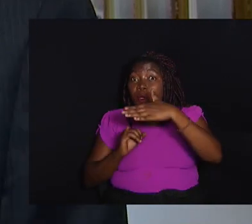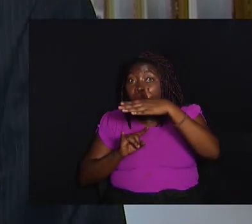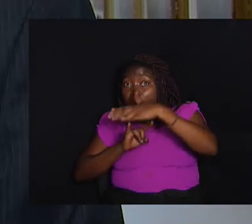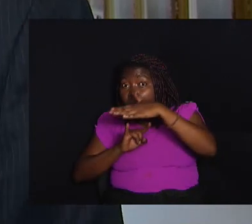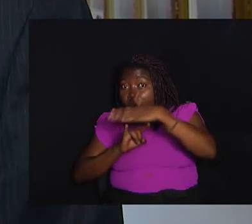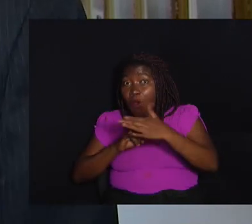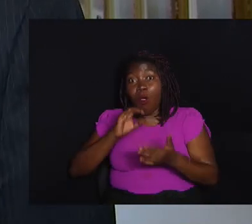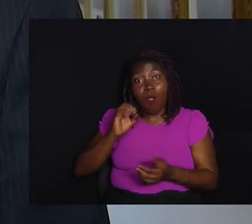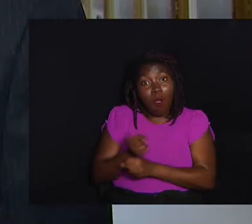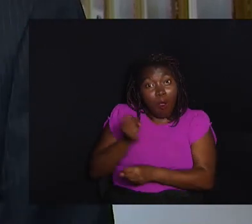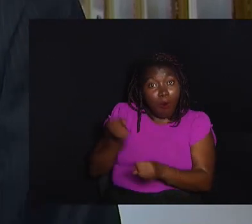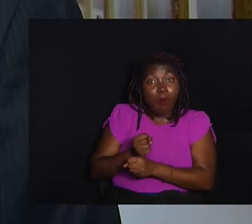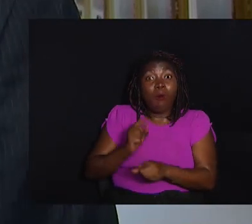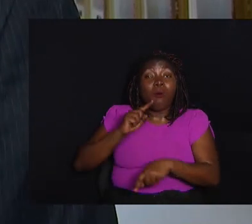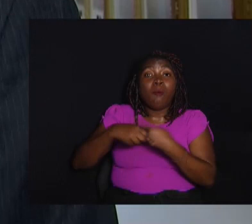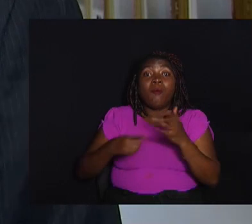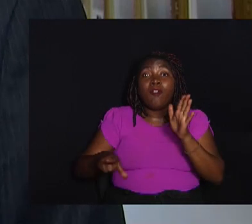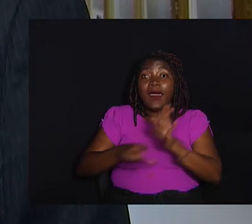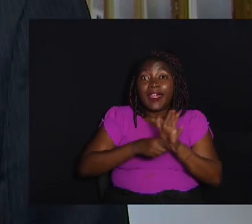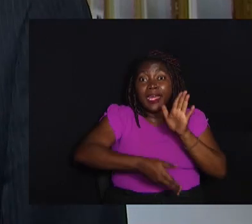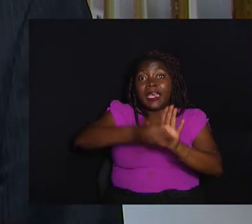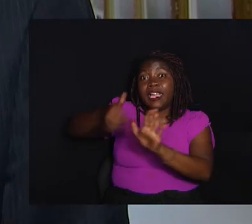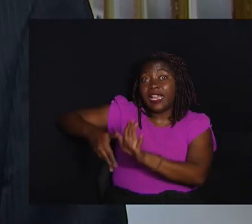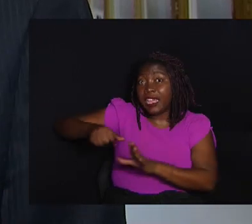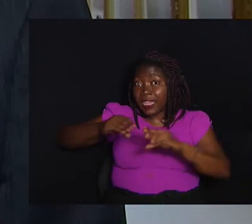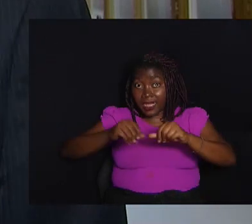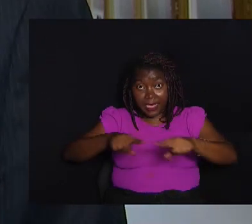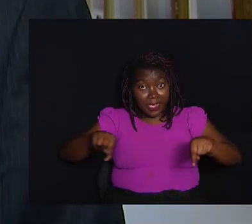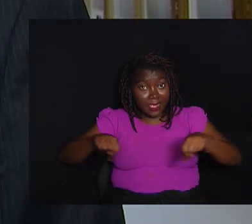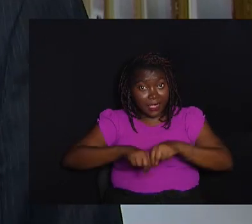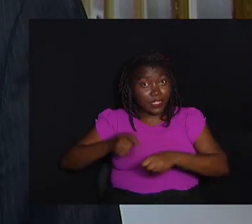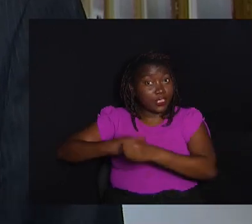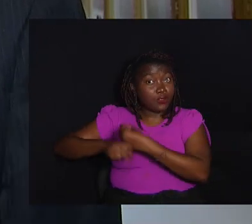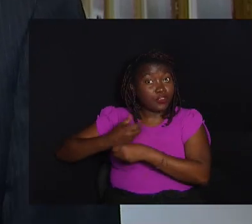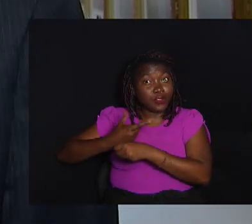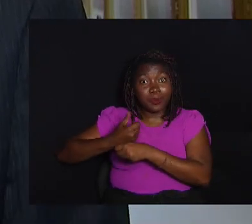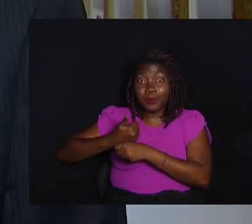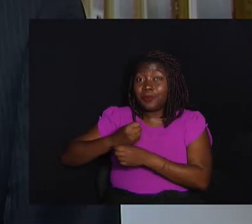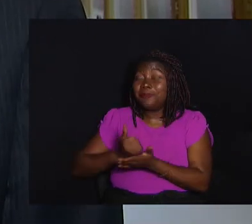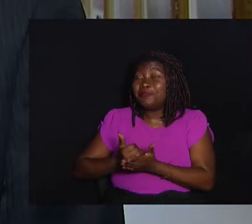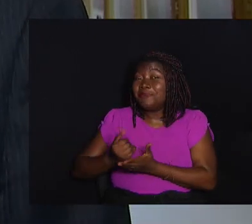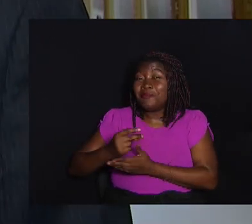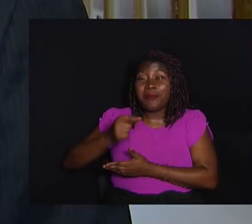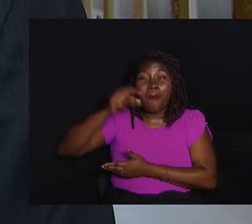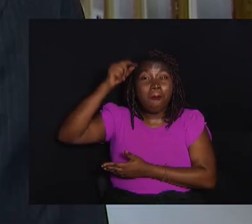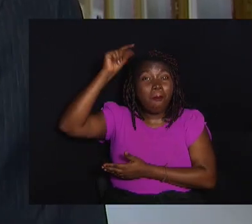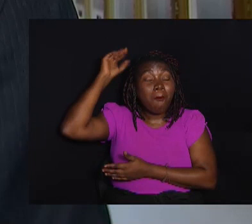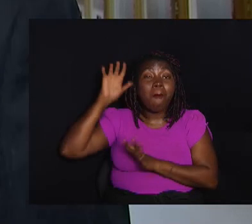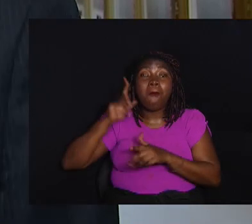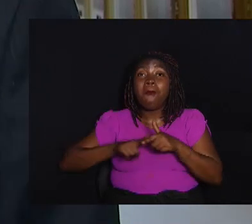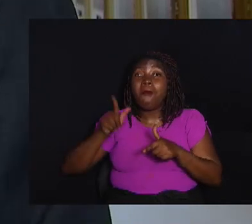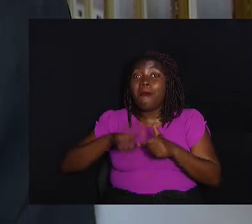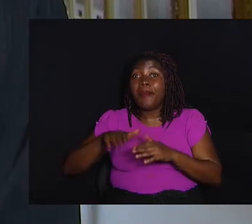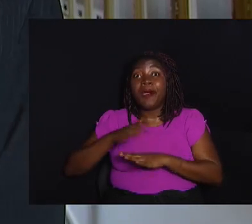da nova legislação de uso e ocupação do solo de 2018, então já vem vindo de muito tempo, mas que o problema é que todas as